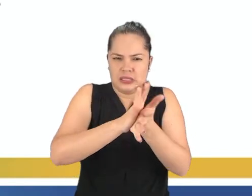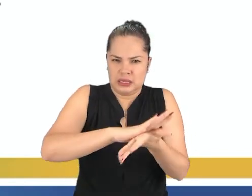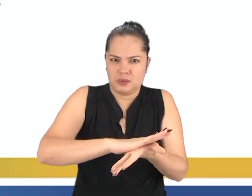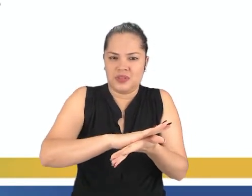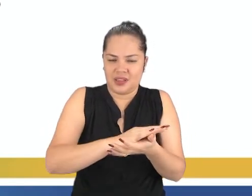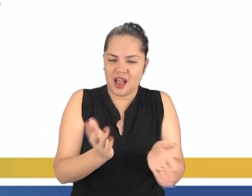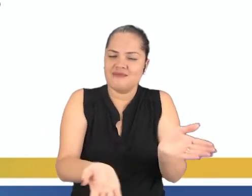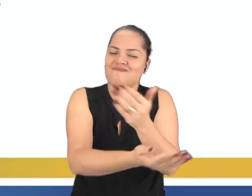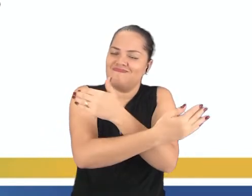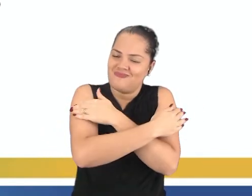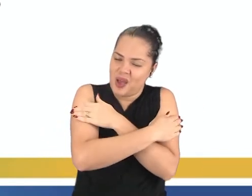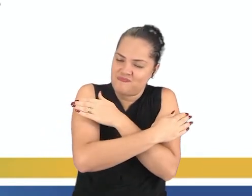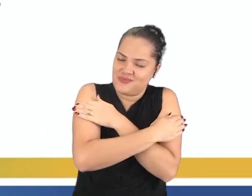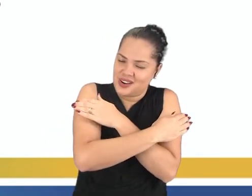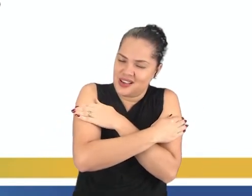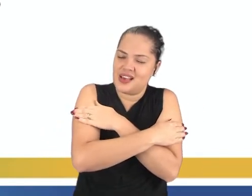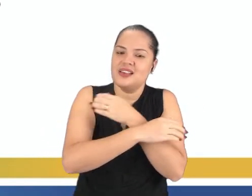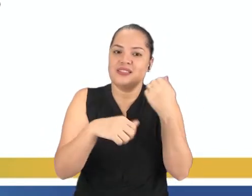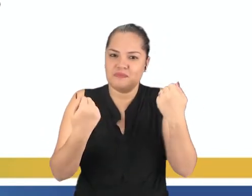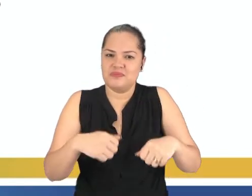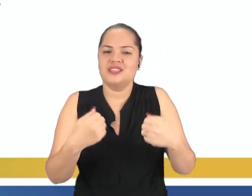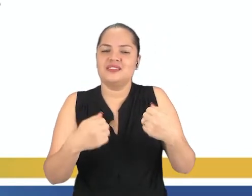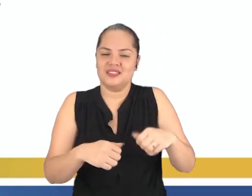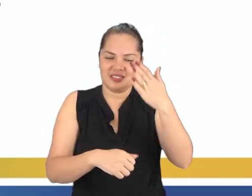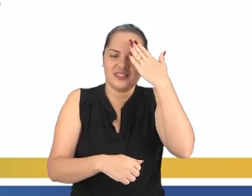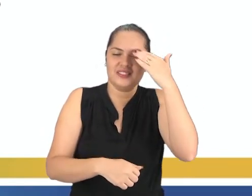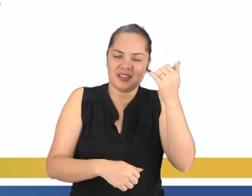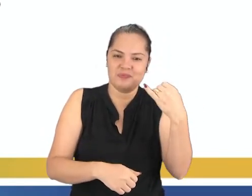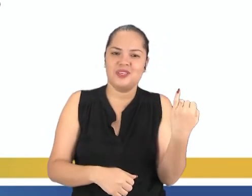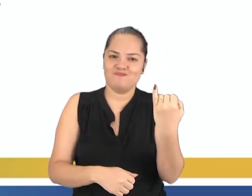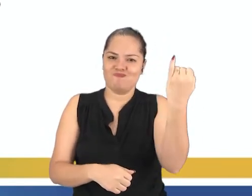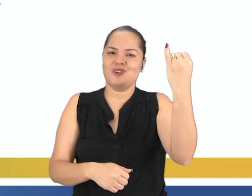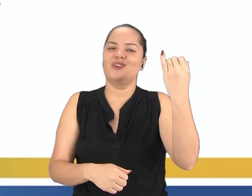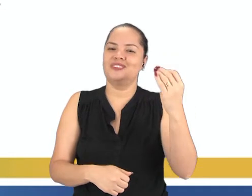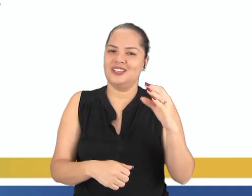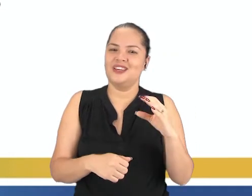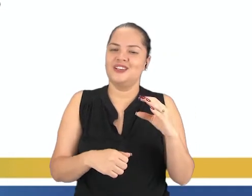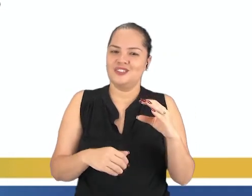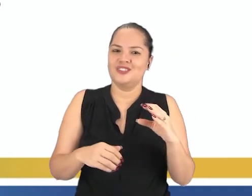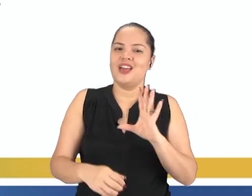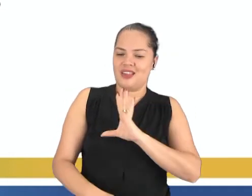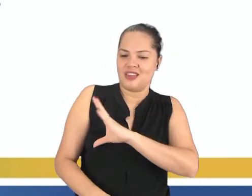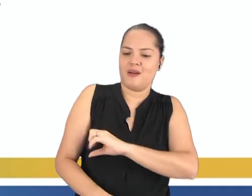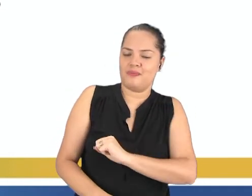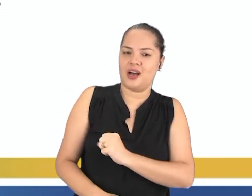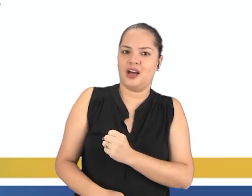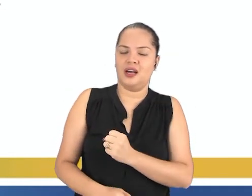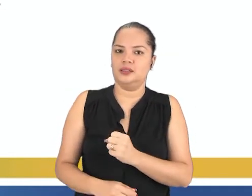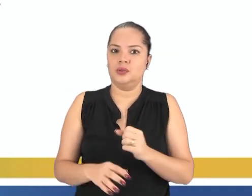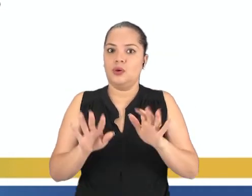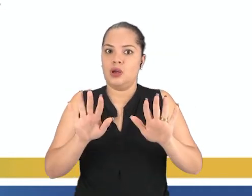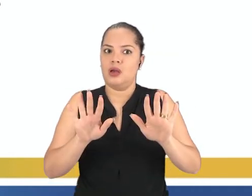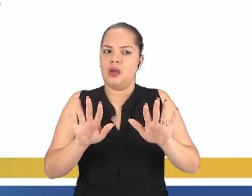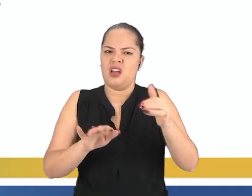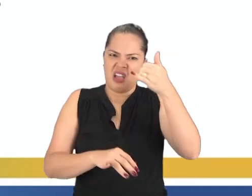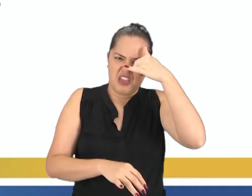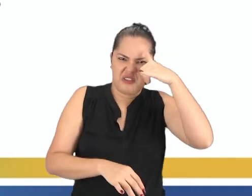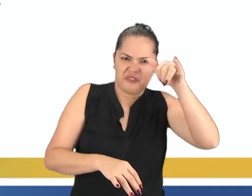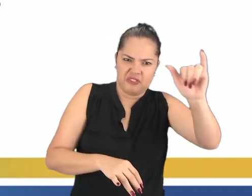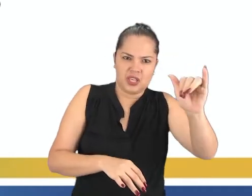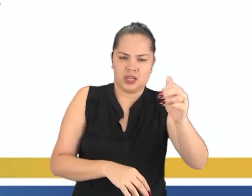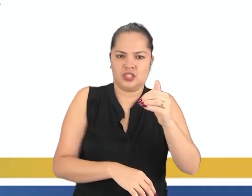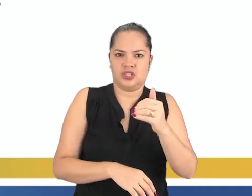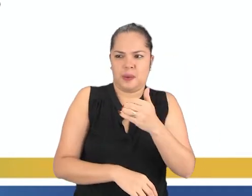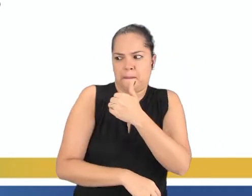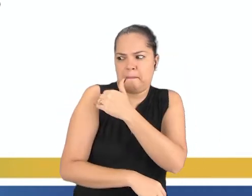quanto é importante e amado. Olha esse quarto ponto. Não reproduza comportamentos